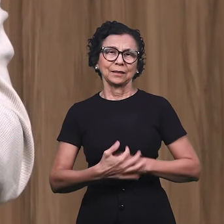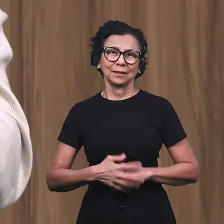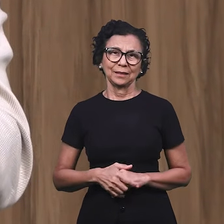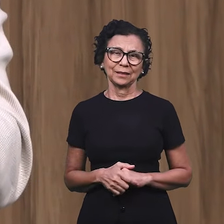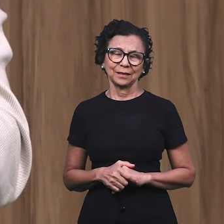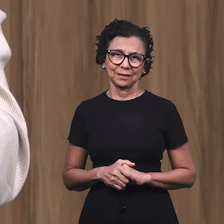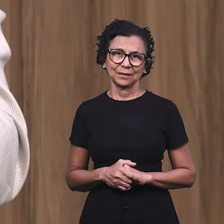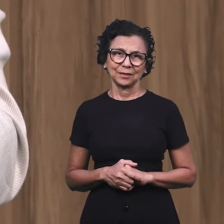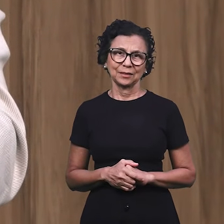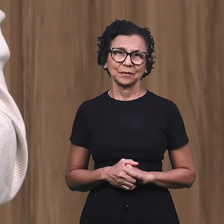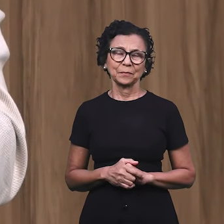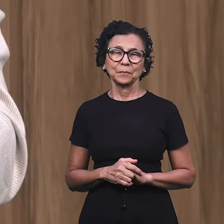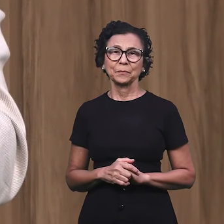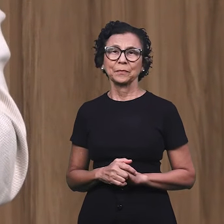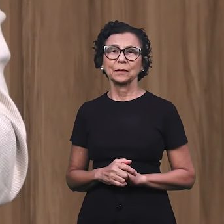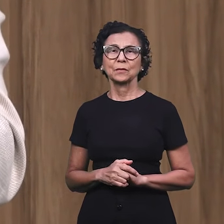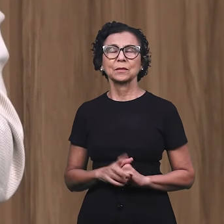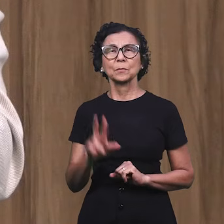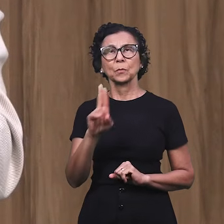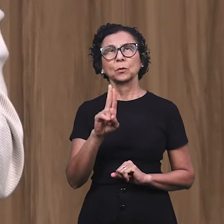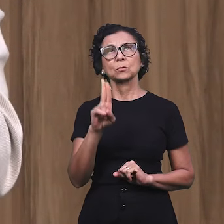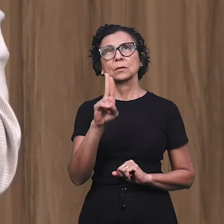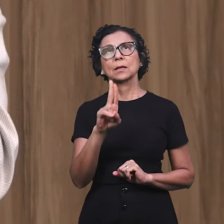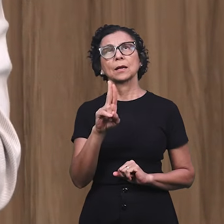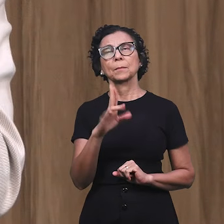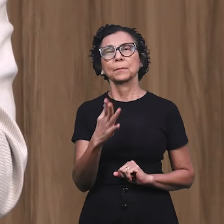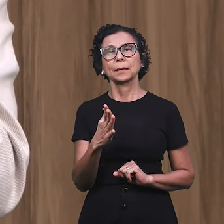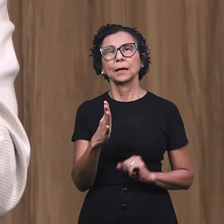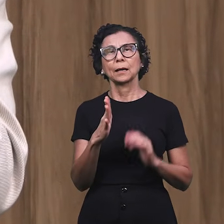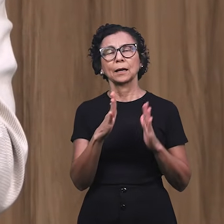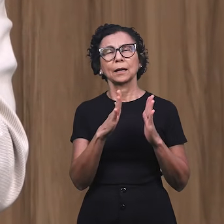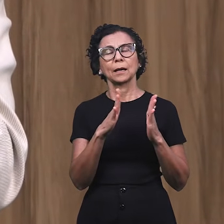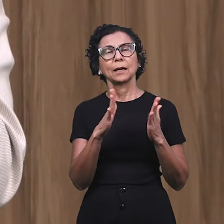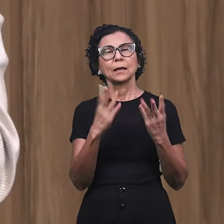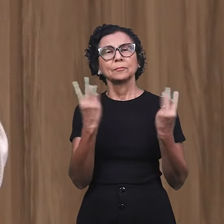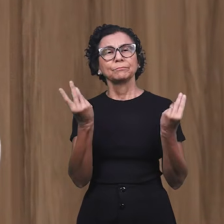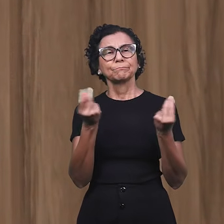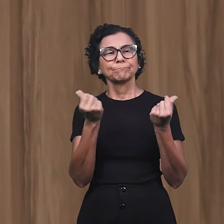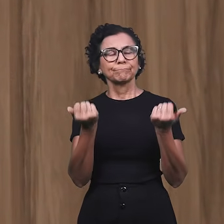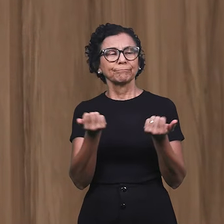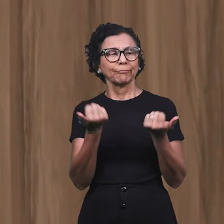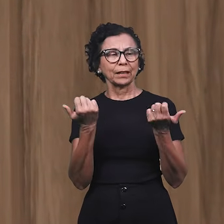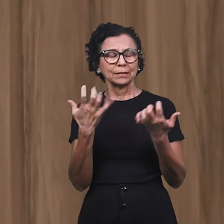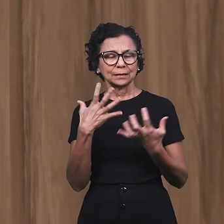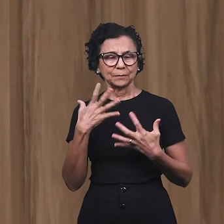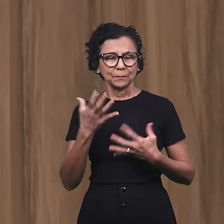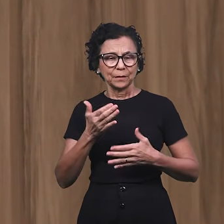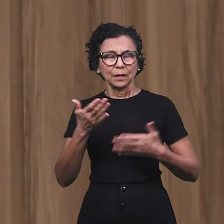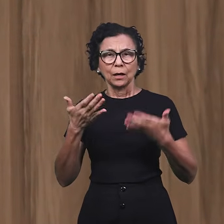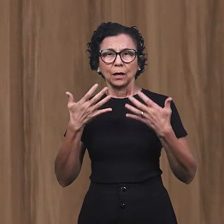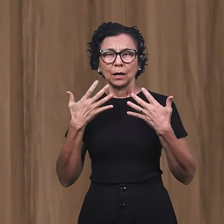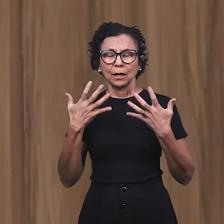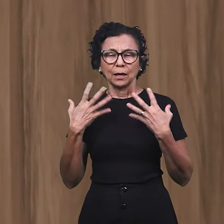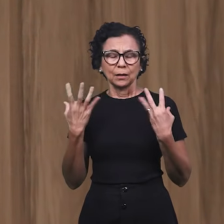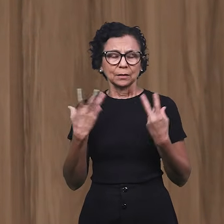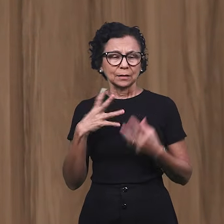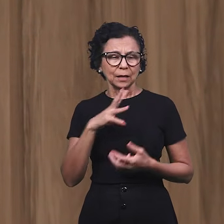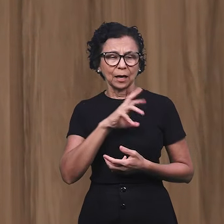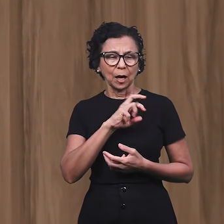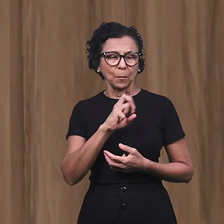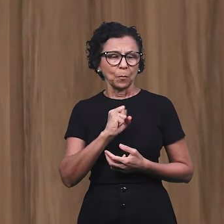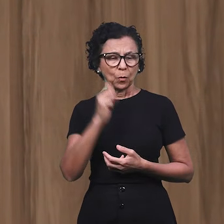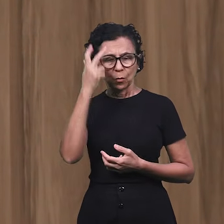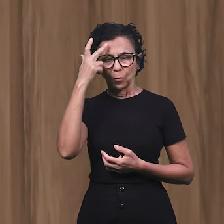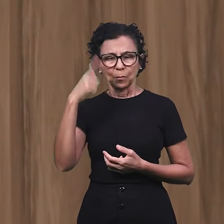ambiente arquitetônico. É nós temos esse calor humano com o filho,